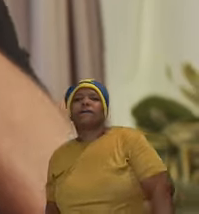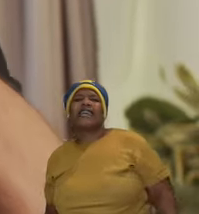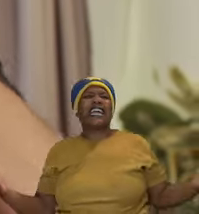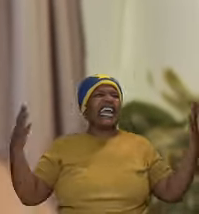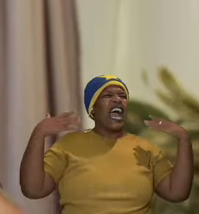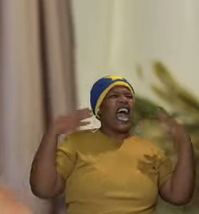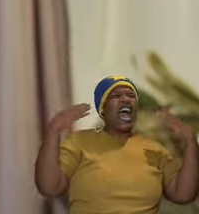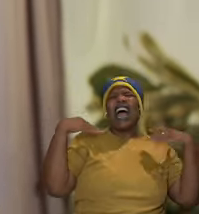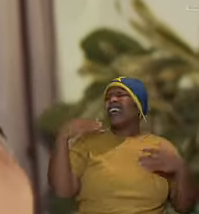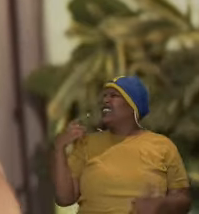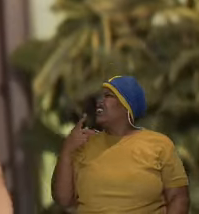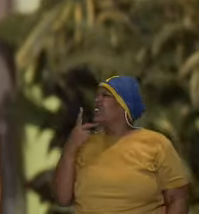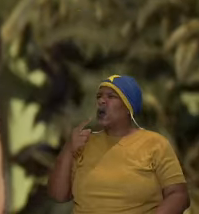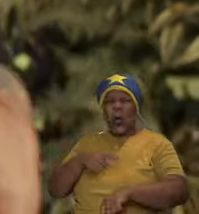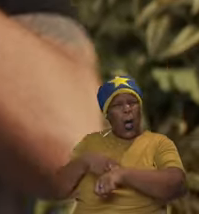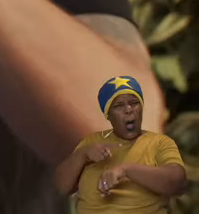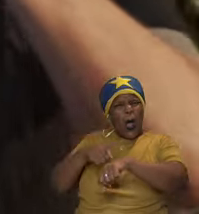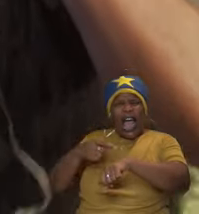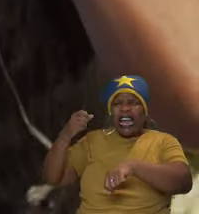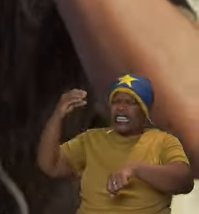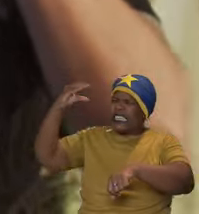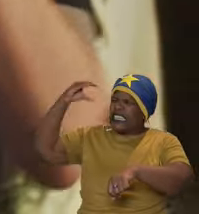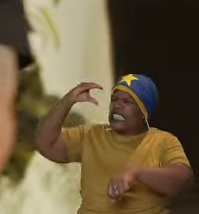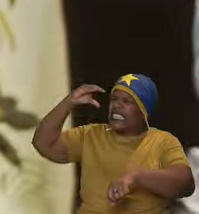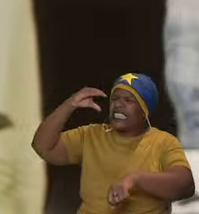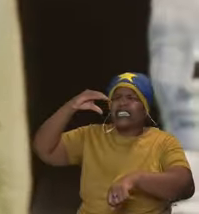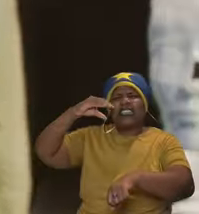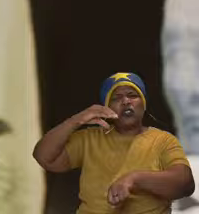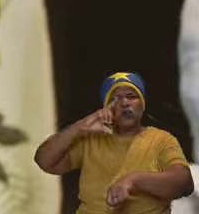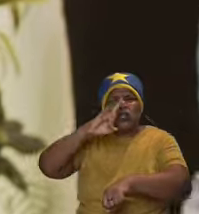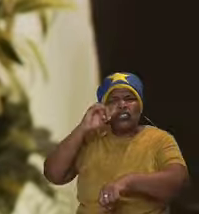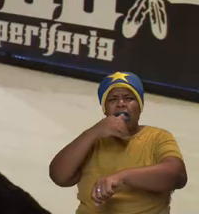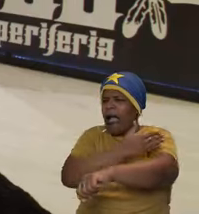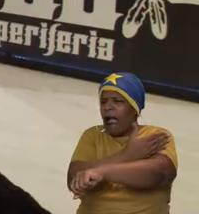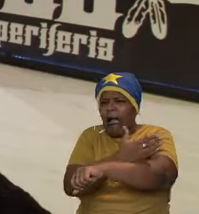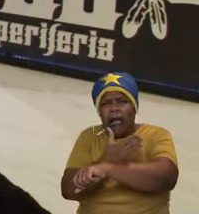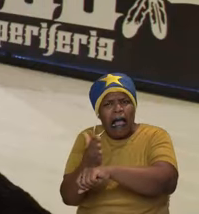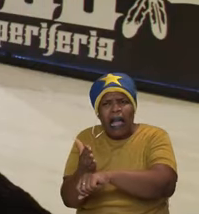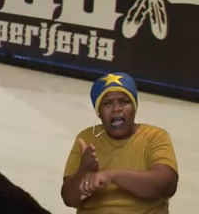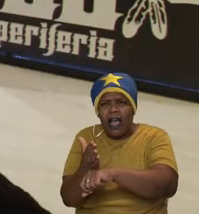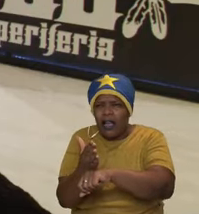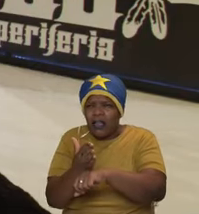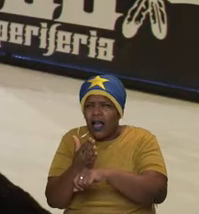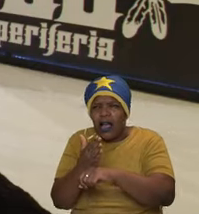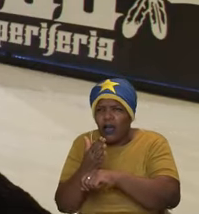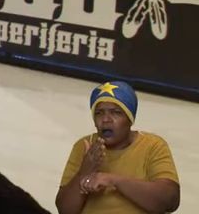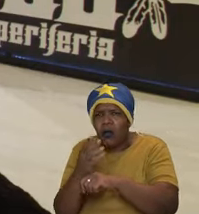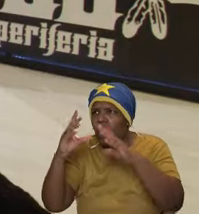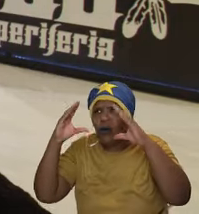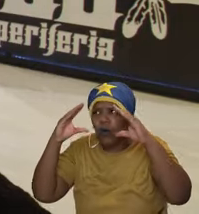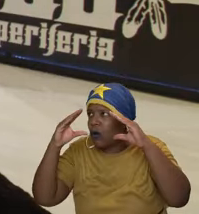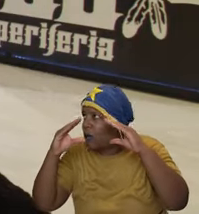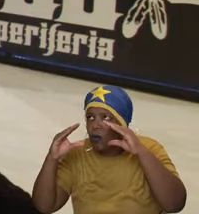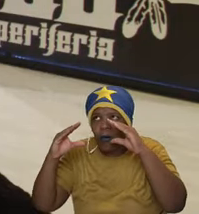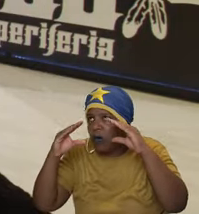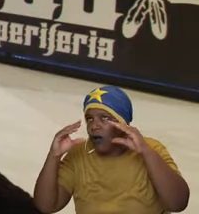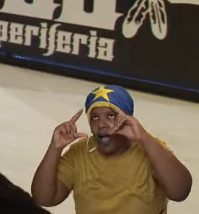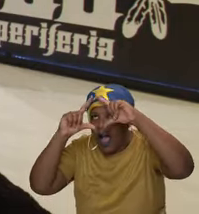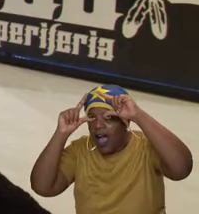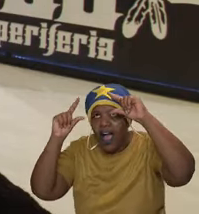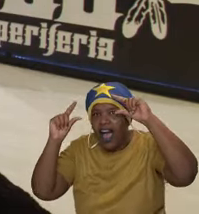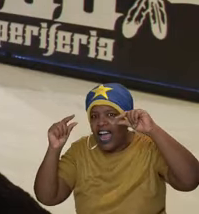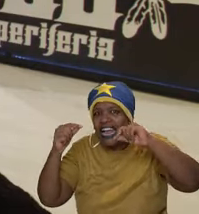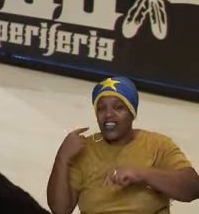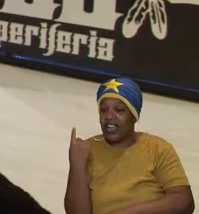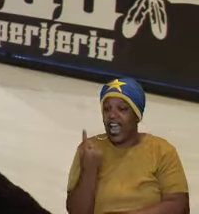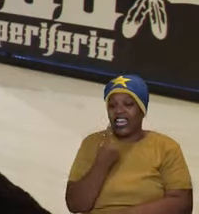caralho, horário de verão, o dia nunca se vai, né? Malandro sai da toca só quando o sol se sai, né? Ficar